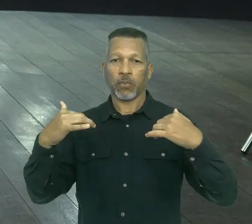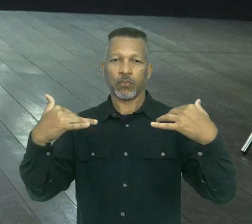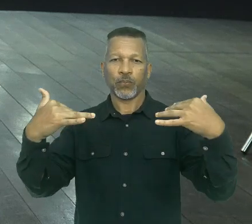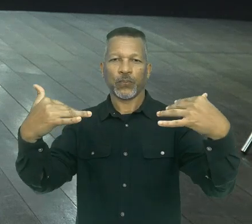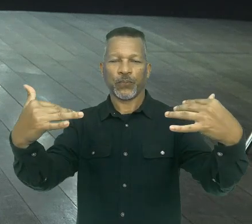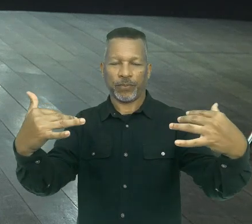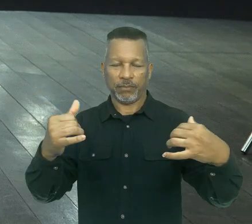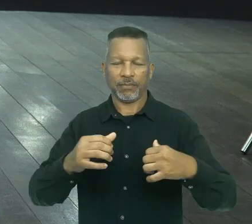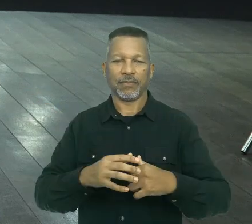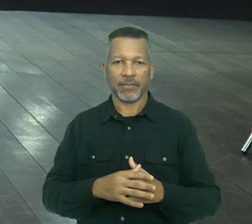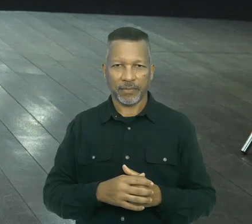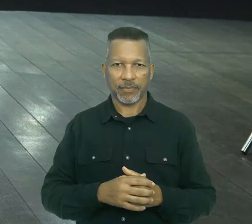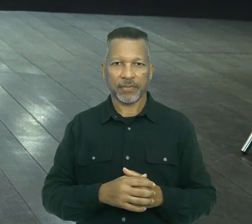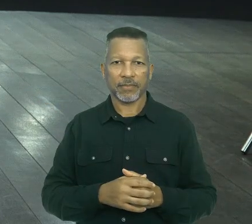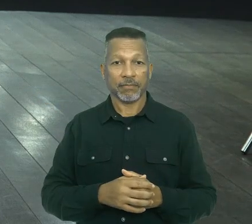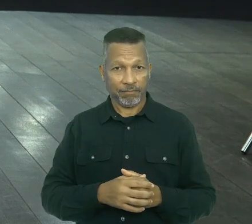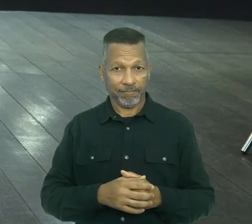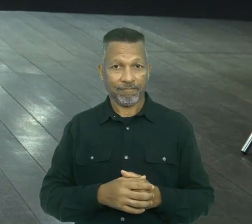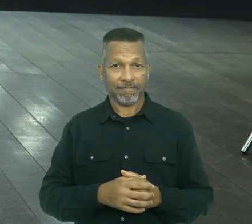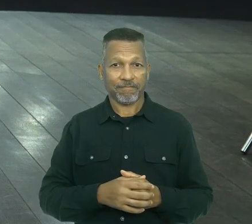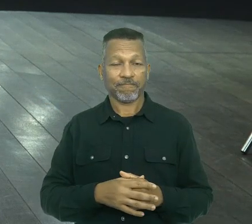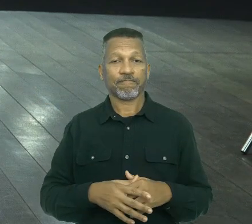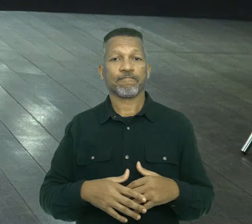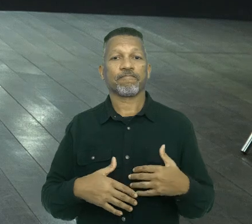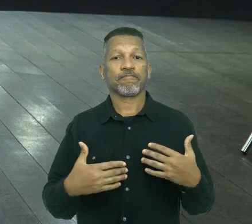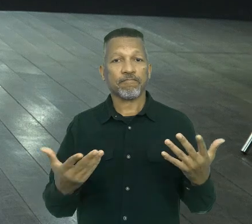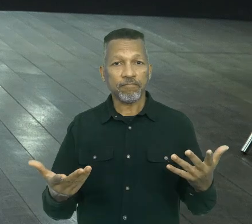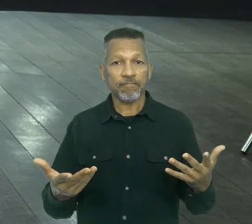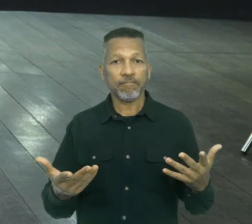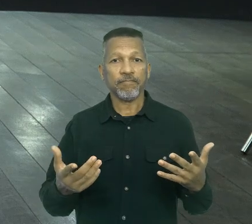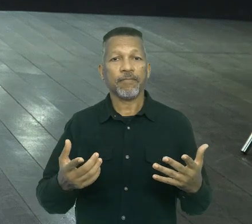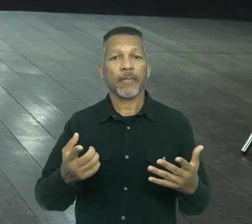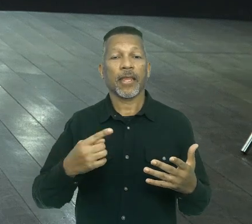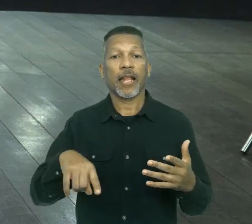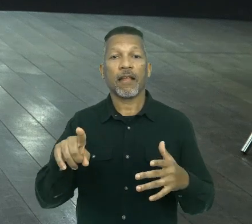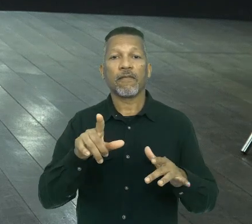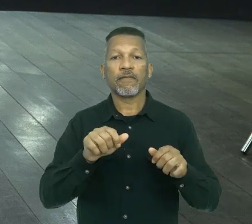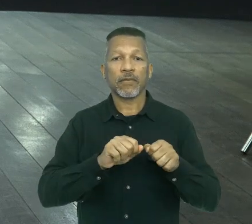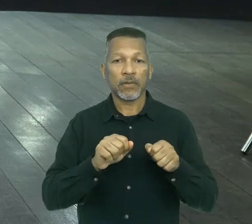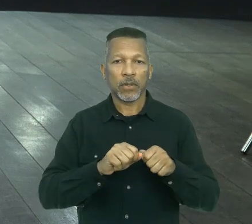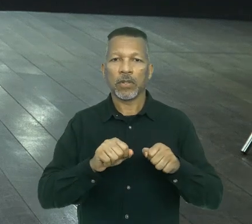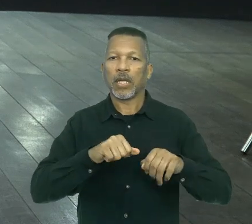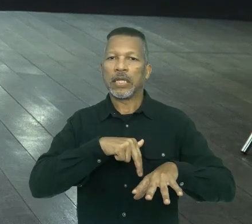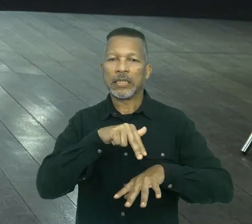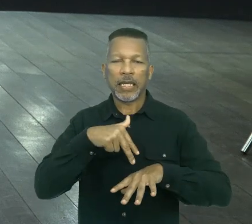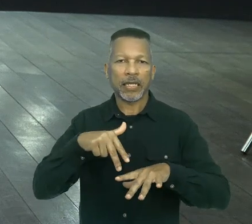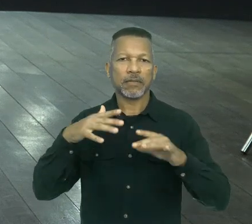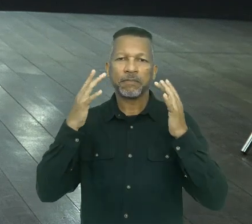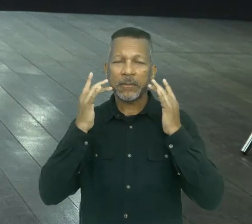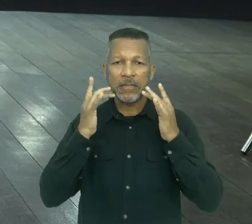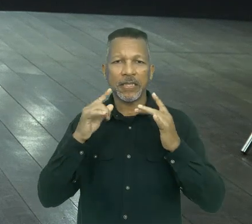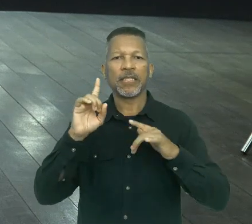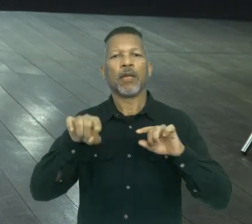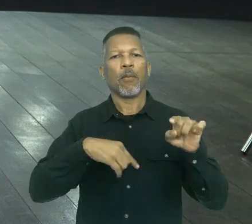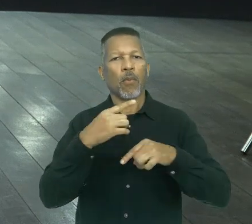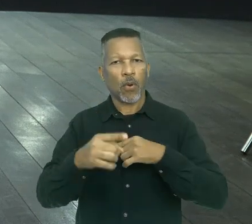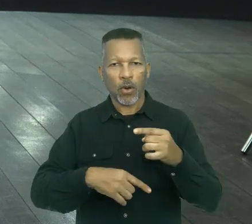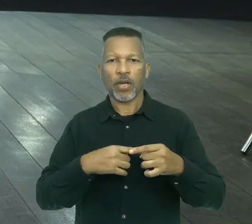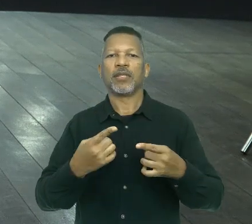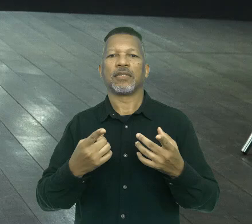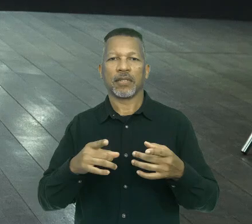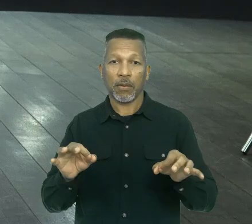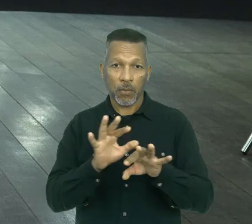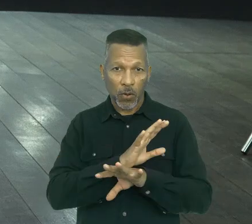plateia. Entendeu? Então ela fazia os espetáculos, aí depois tinha que colocar a cadeira no caminhão de